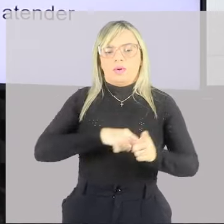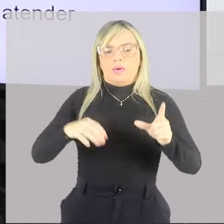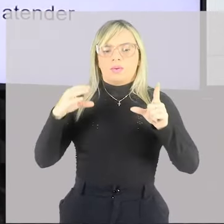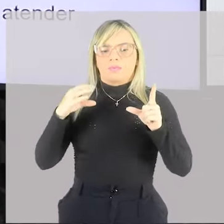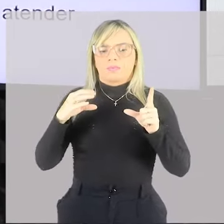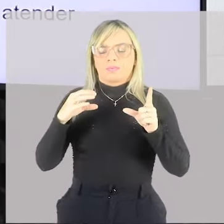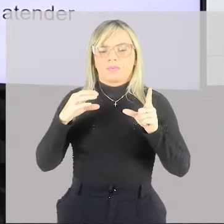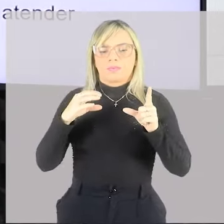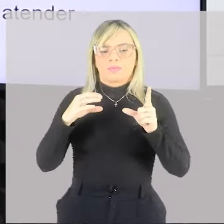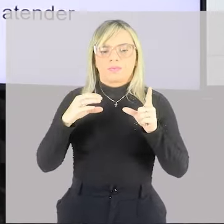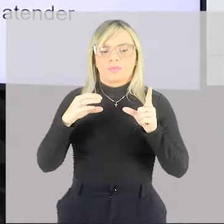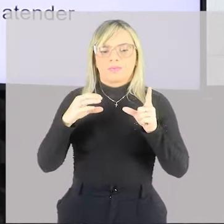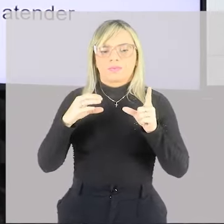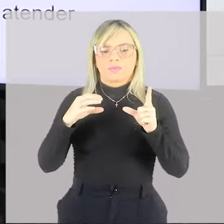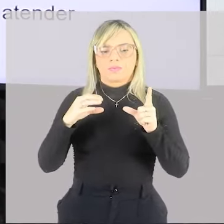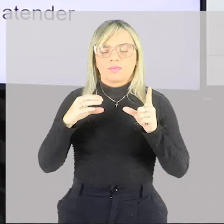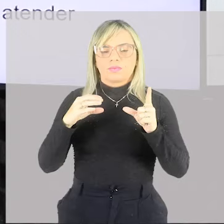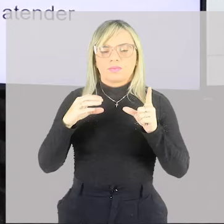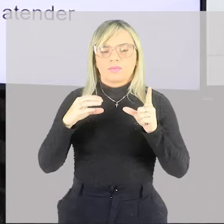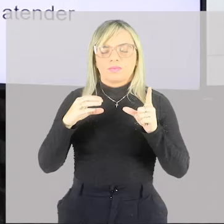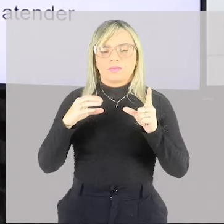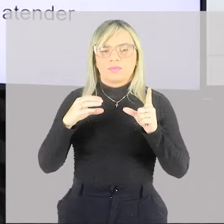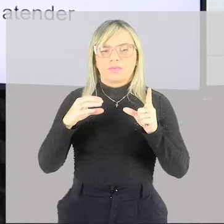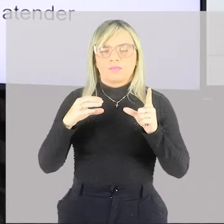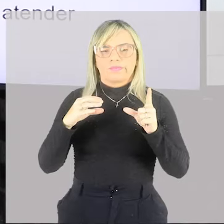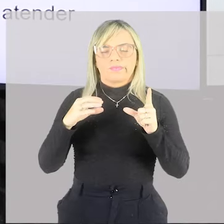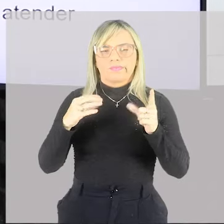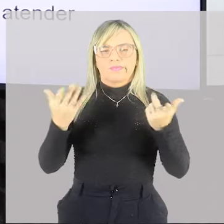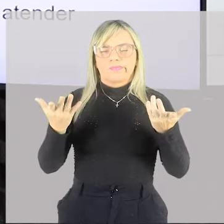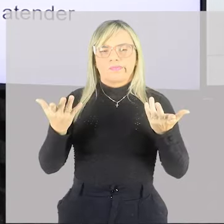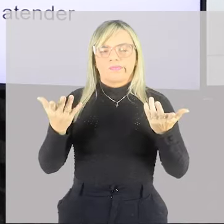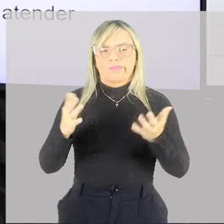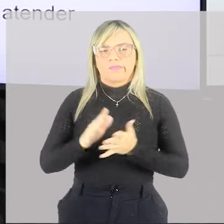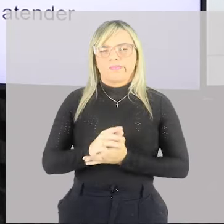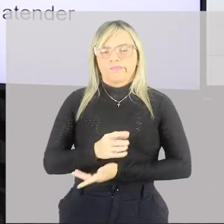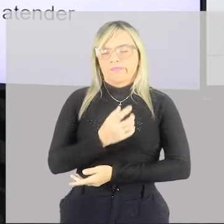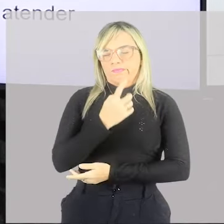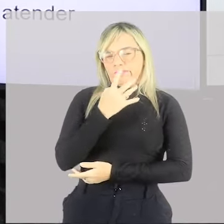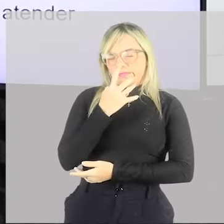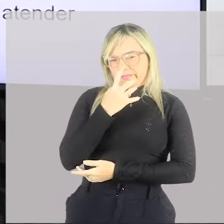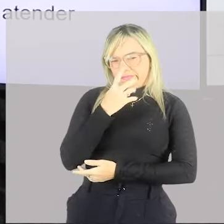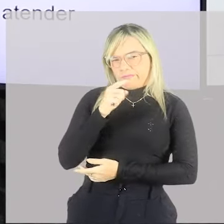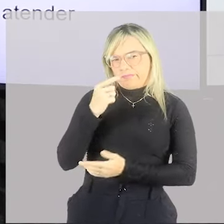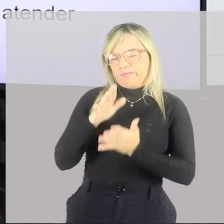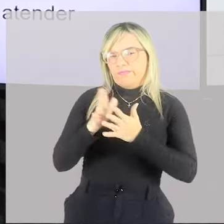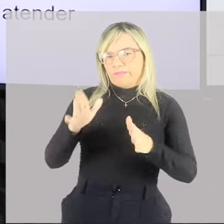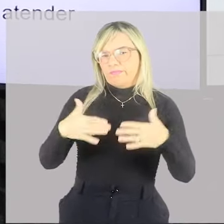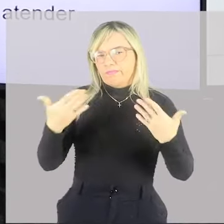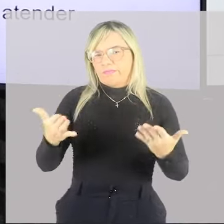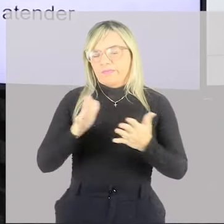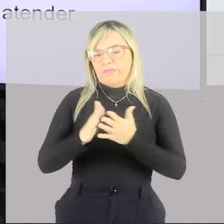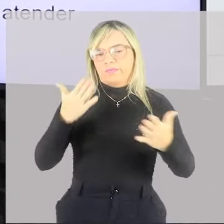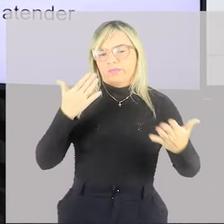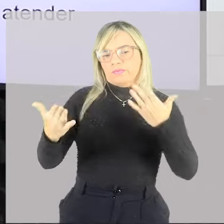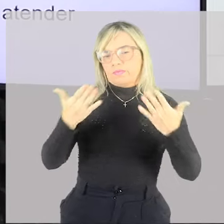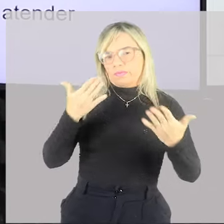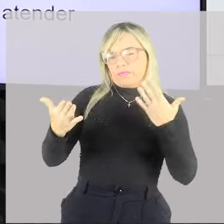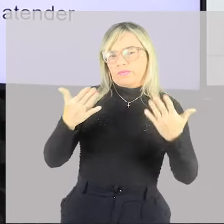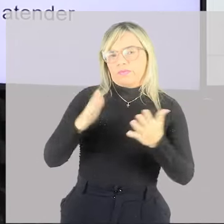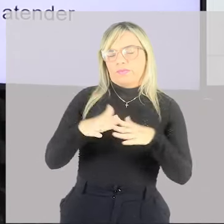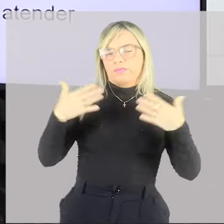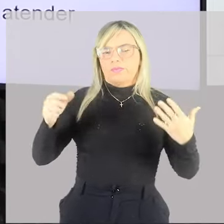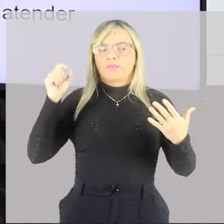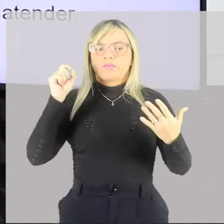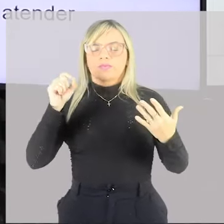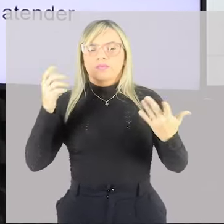e das crenças das sociedades em várias épocas hum se a gente começar a comparar fazer analogias a gente pode